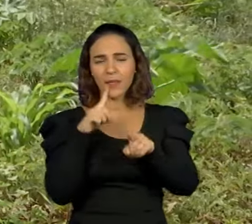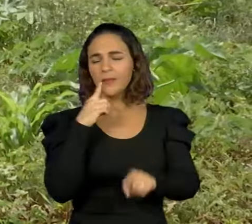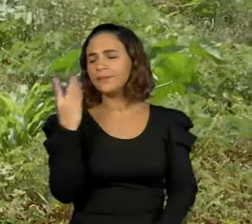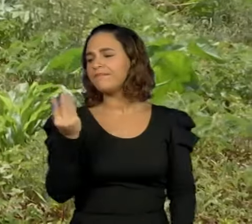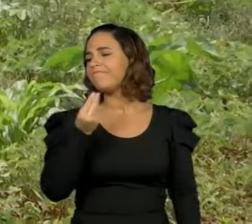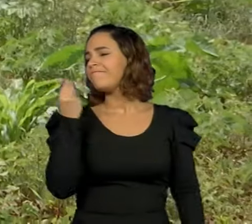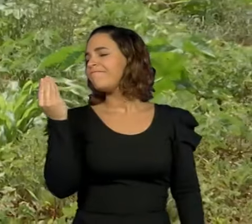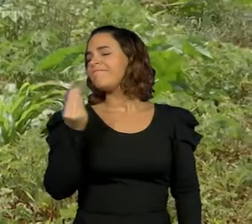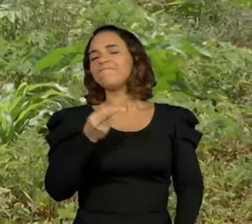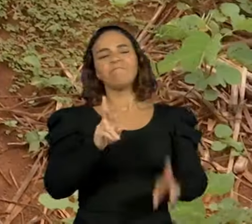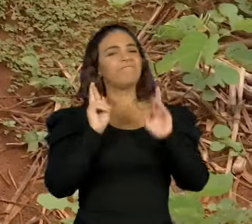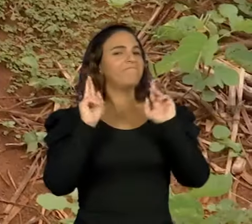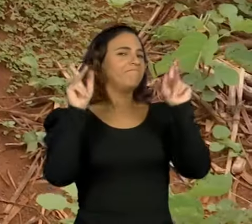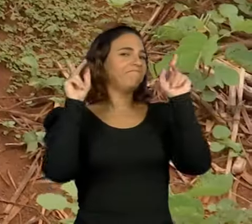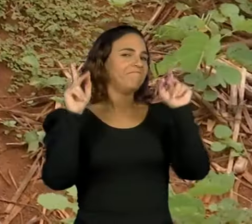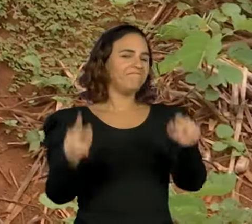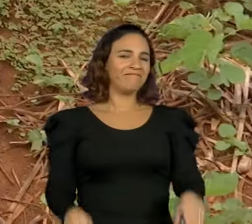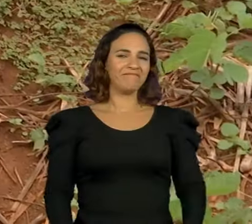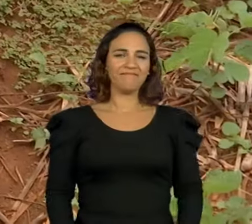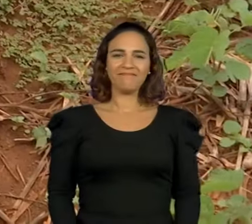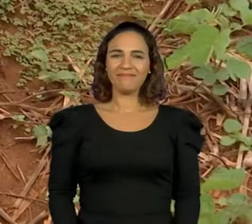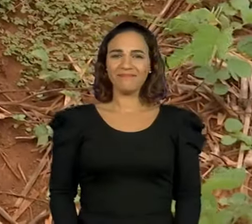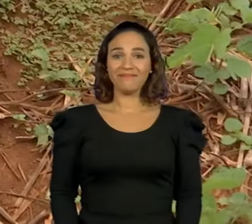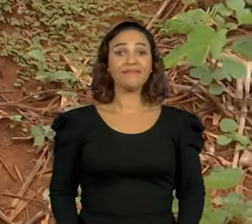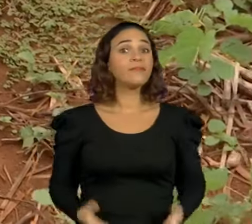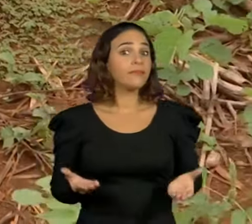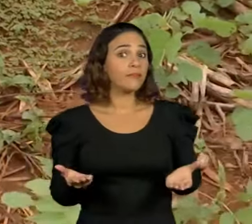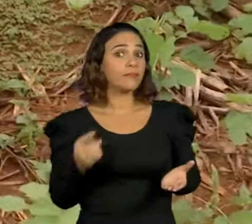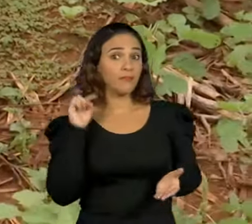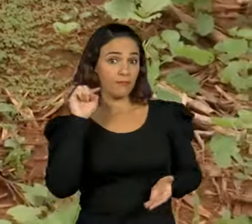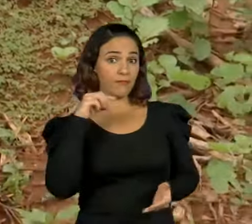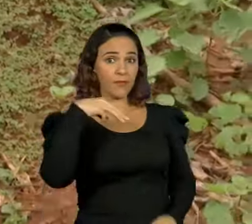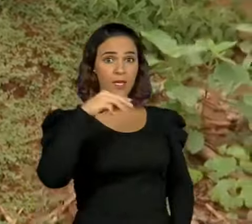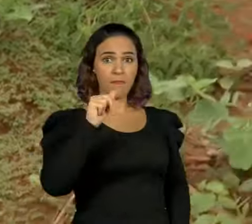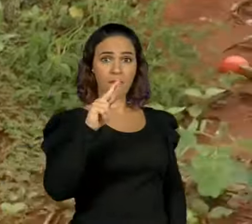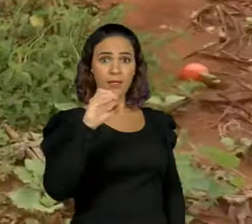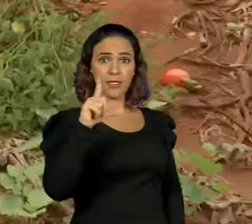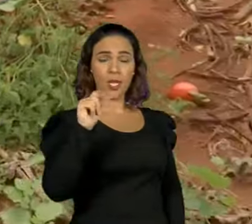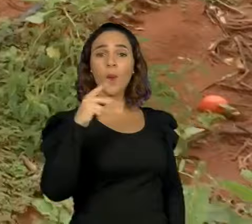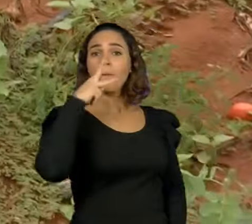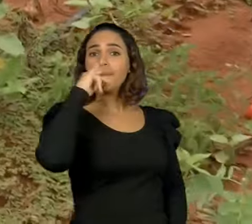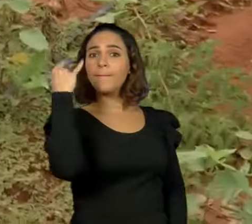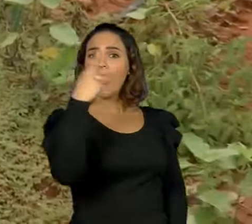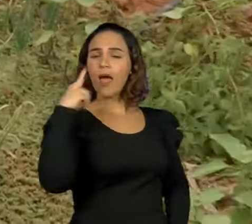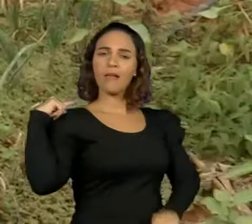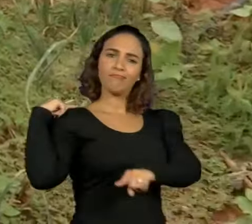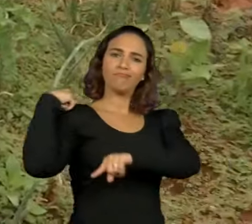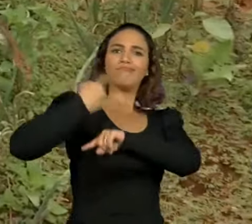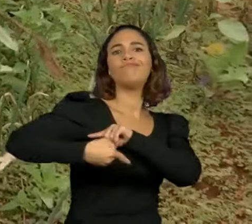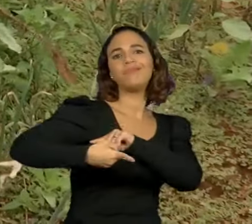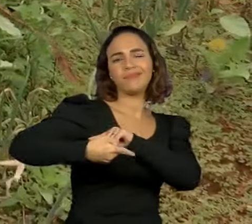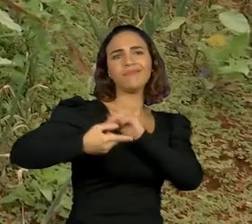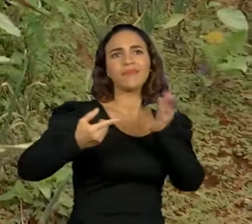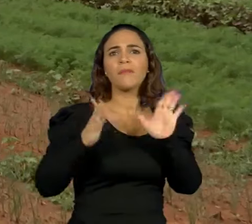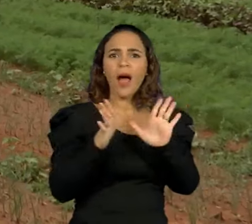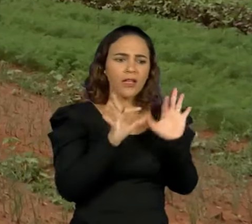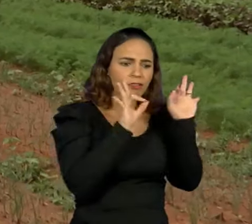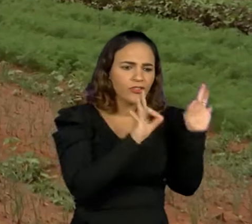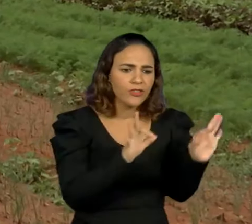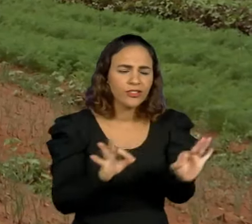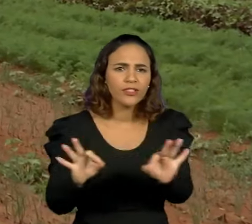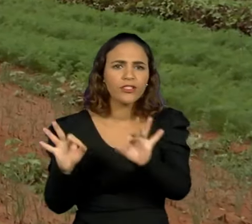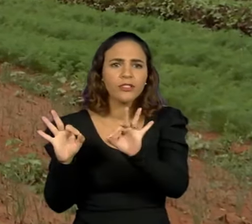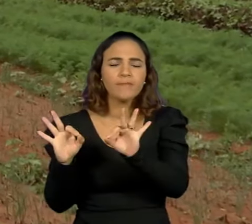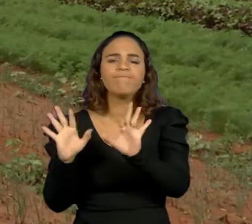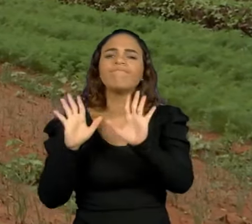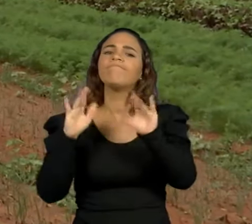sabor é diferente. É uma opção que Marcelo herdou do pai. Mas não adianta fazer tudo direitinho se a